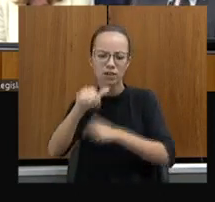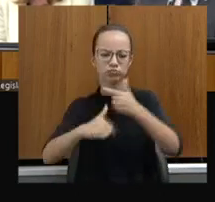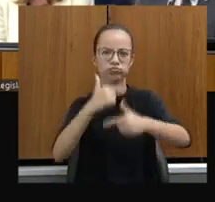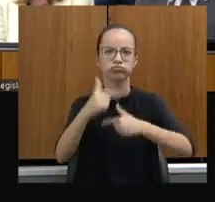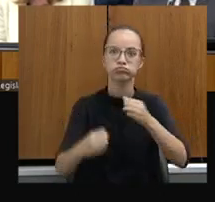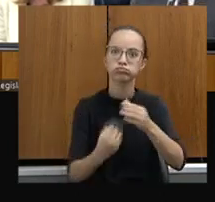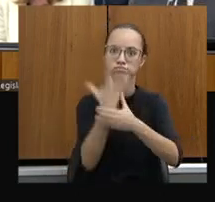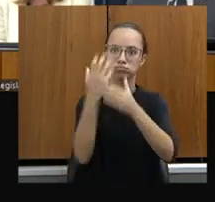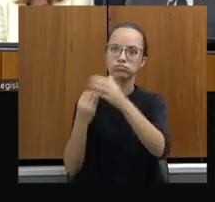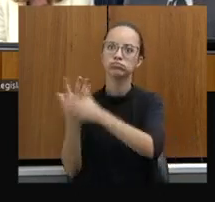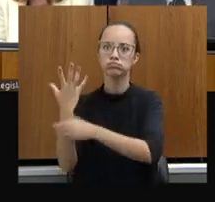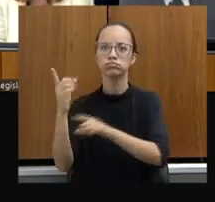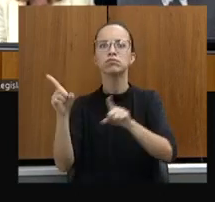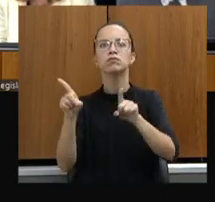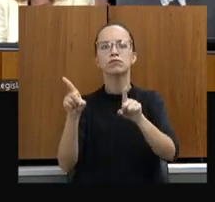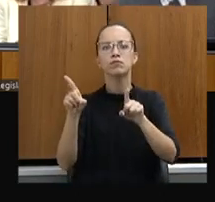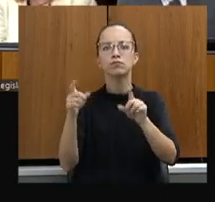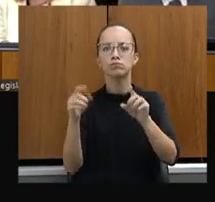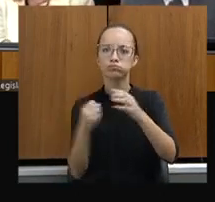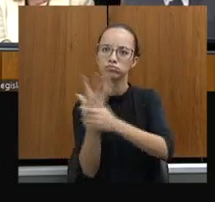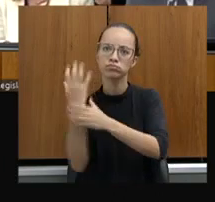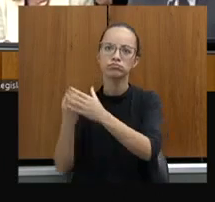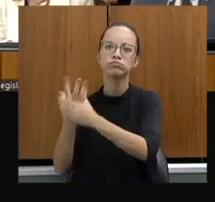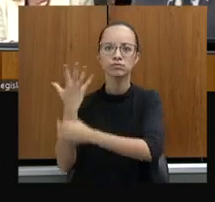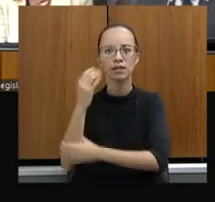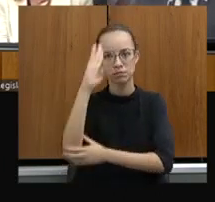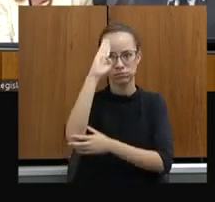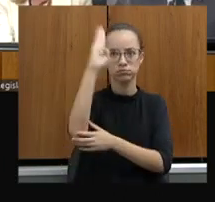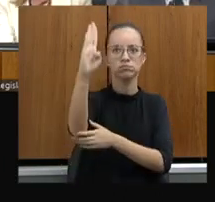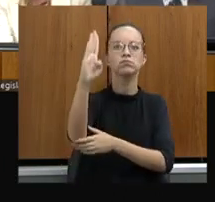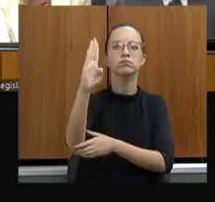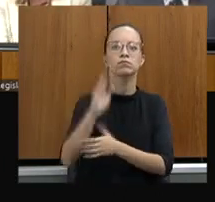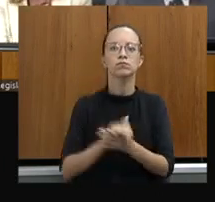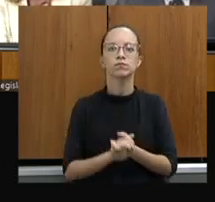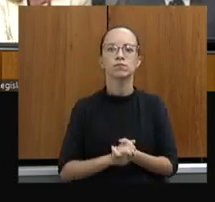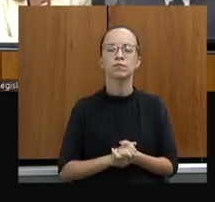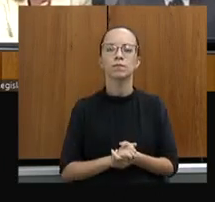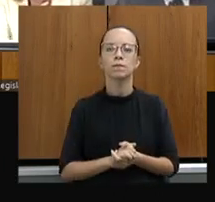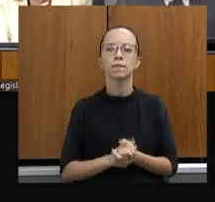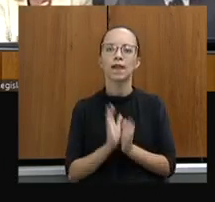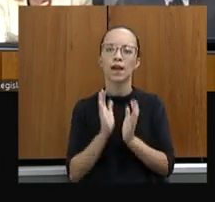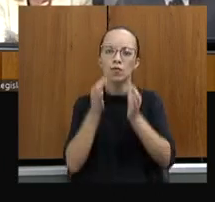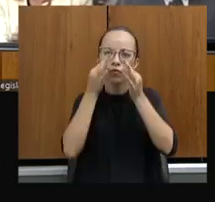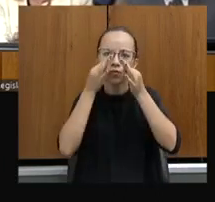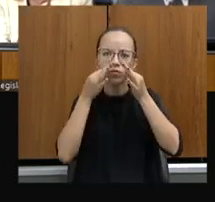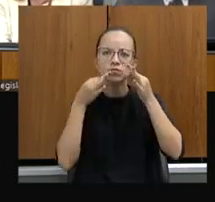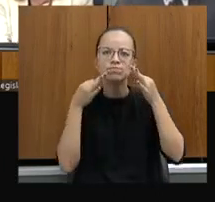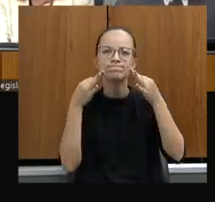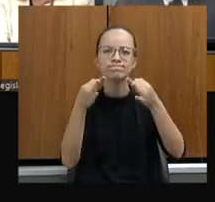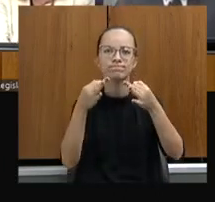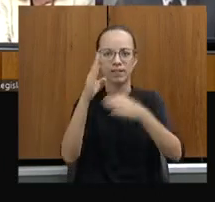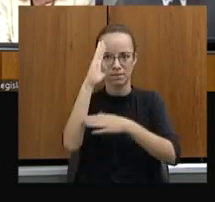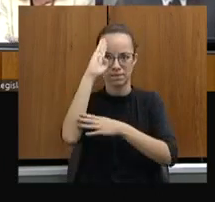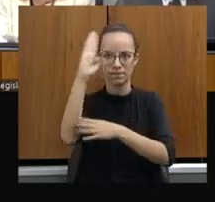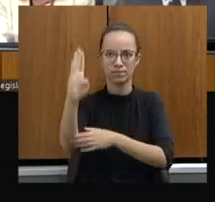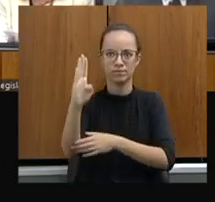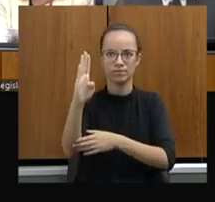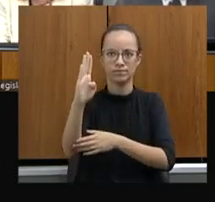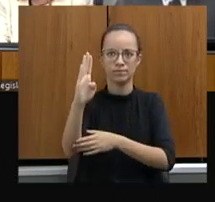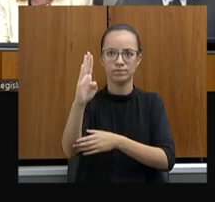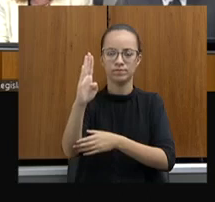mil empregos indiretos que é a principal atenção a principal